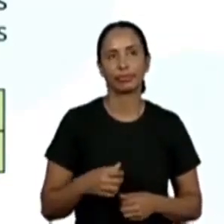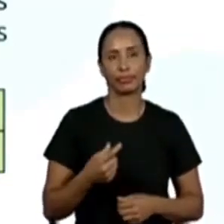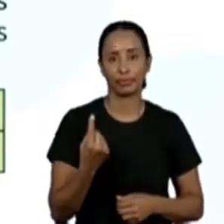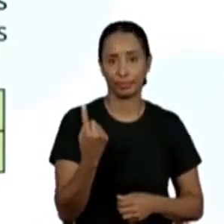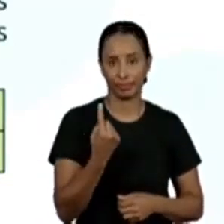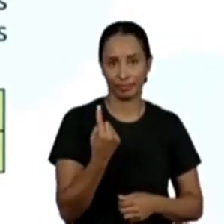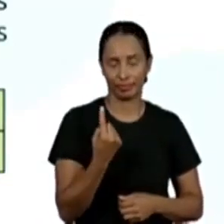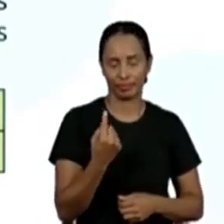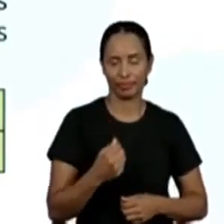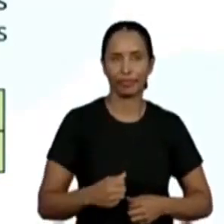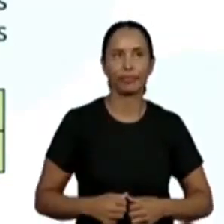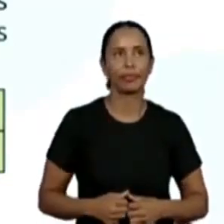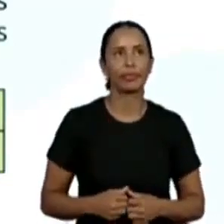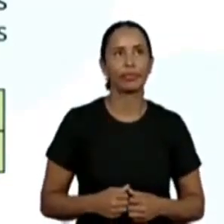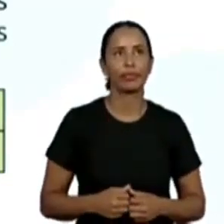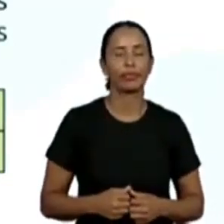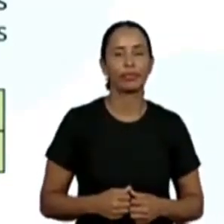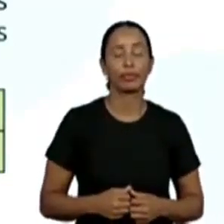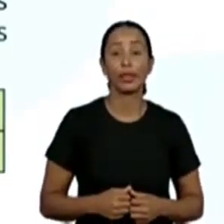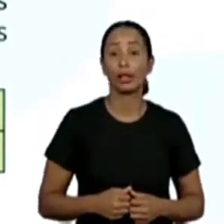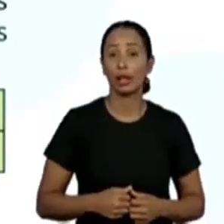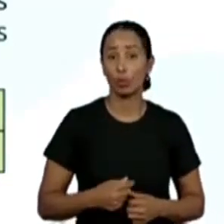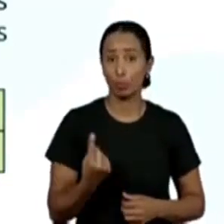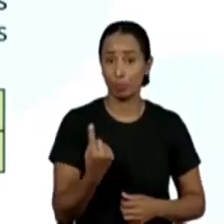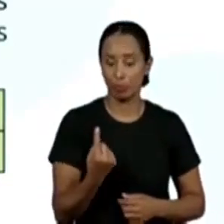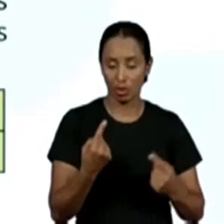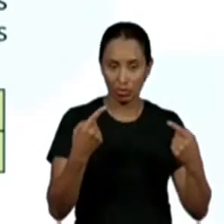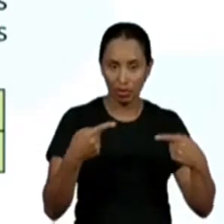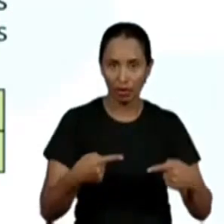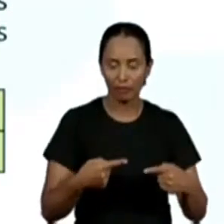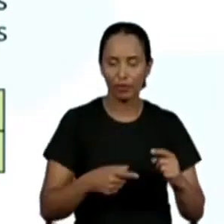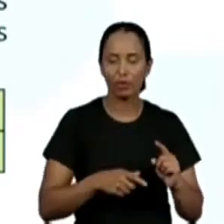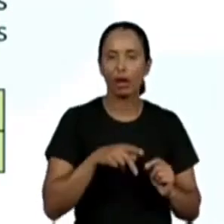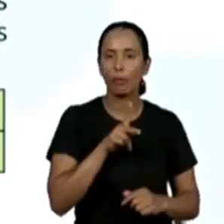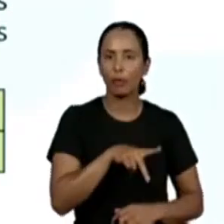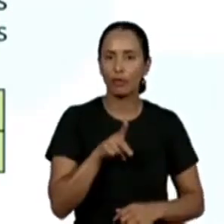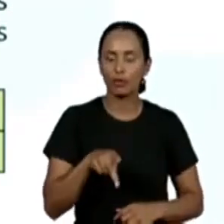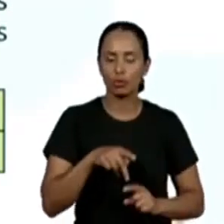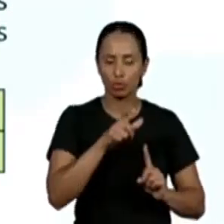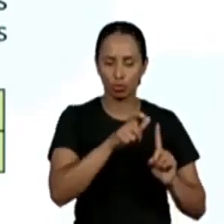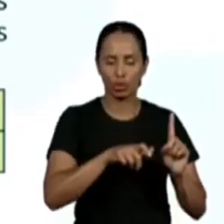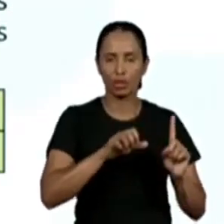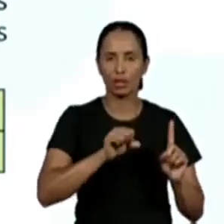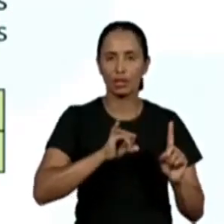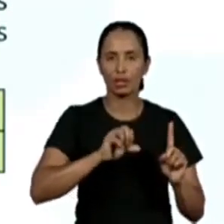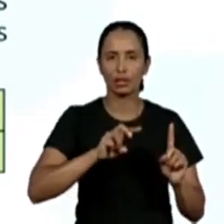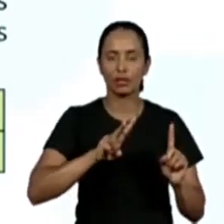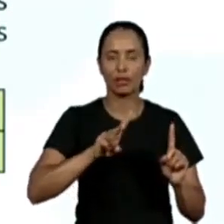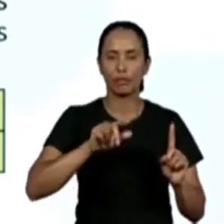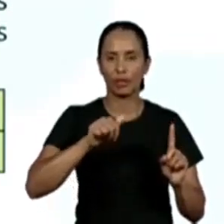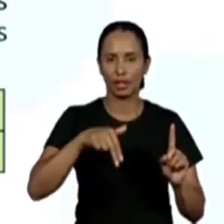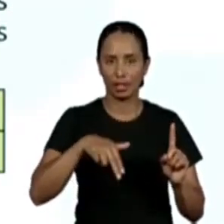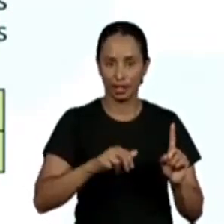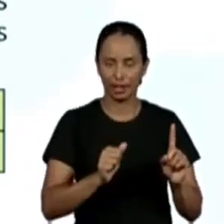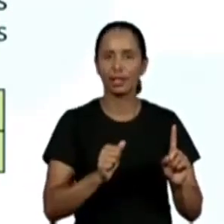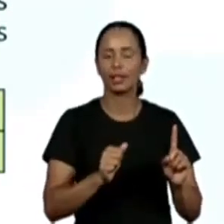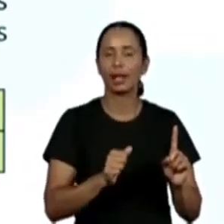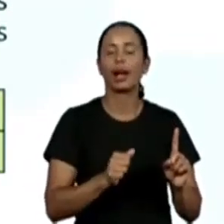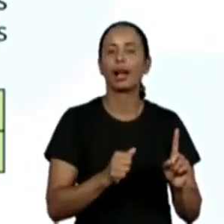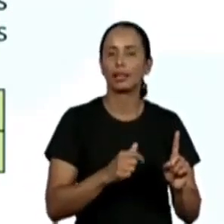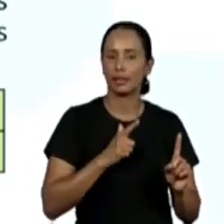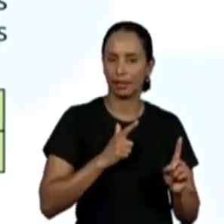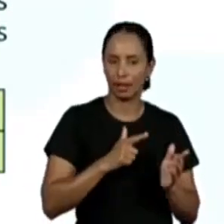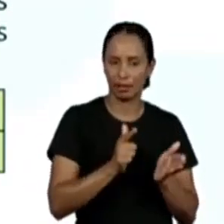Para o primeiro desafio, a professora Silvana entregou a um grupo de estudantes alguns cartões com